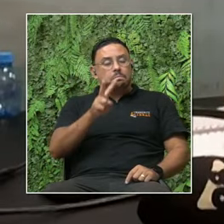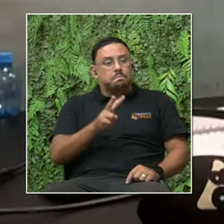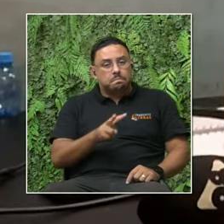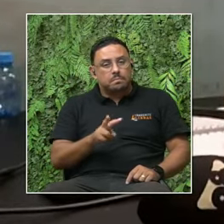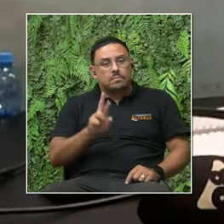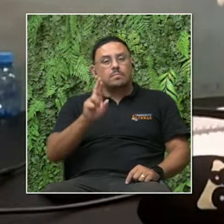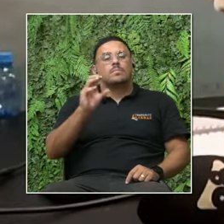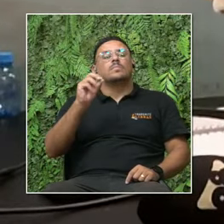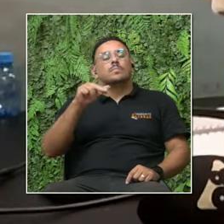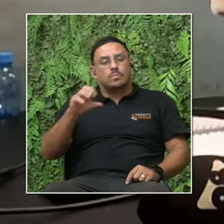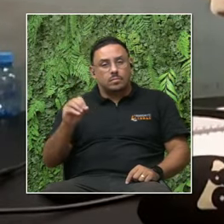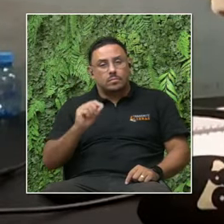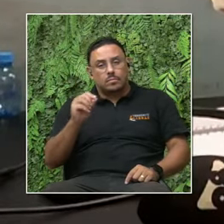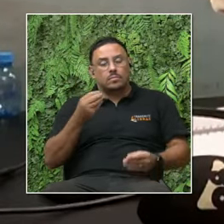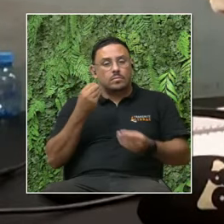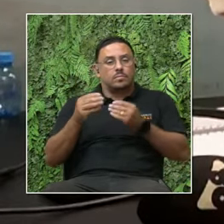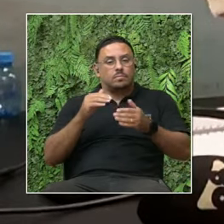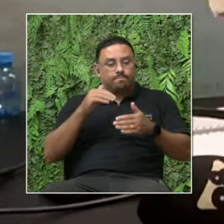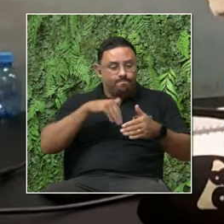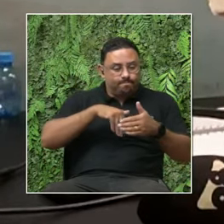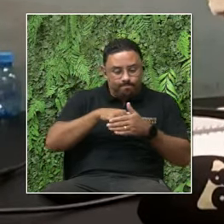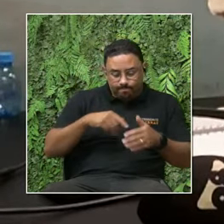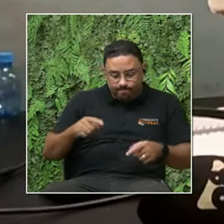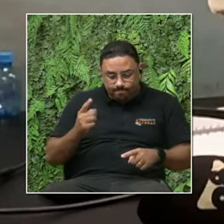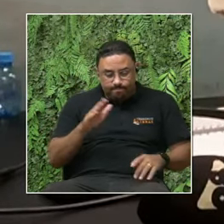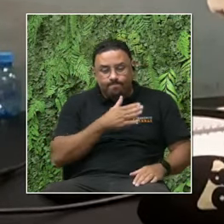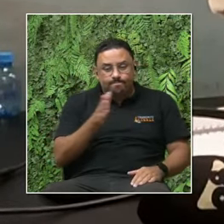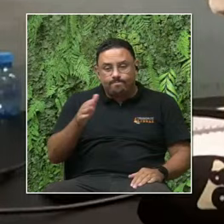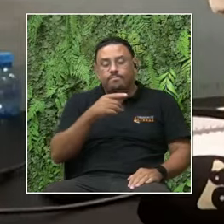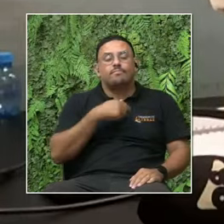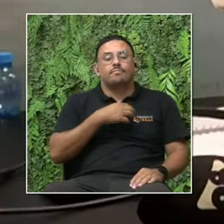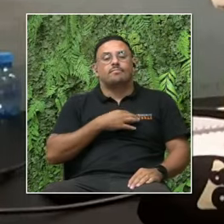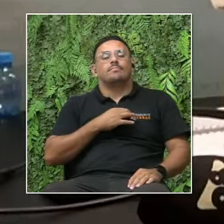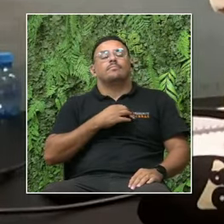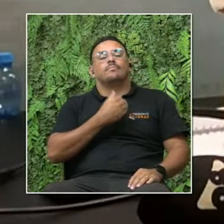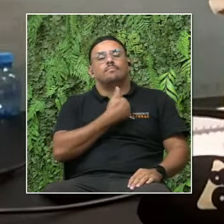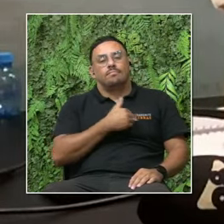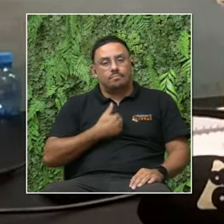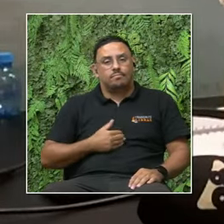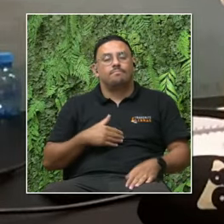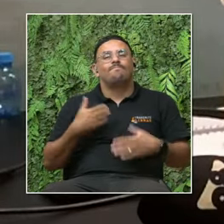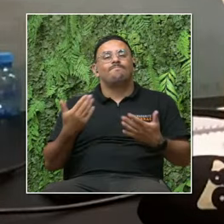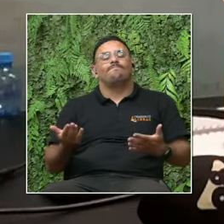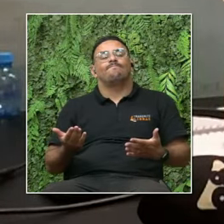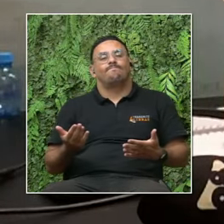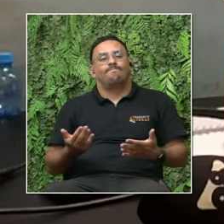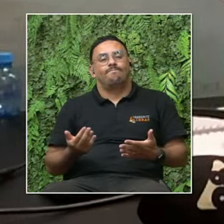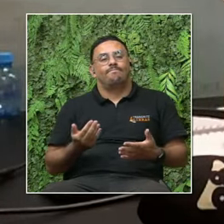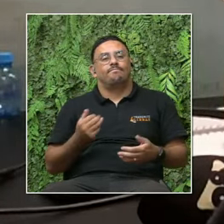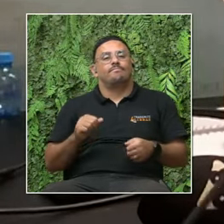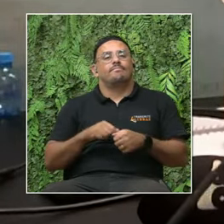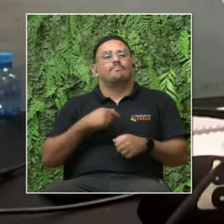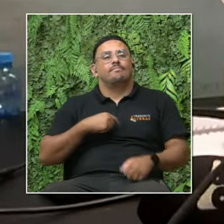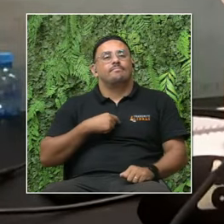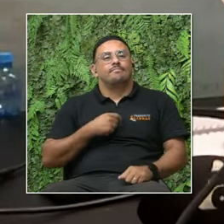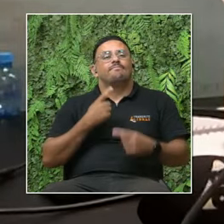Ronaldinho jogar o que ele jogou aqui com a camisa do Atlético fe